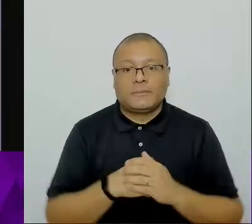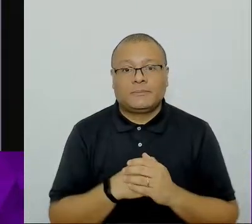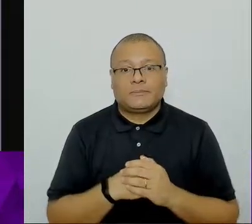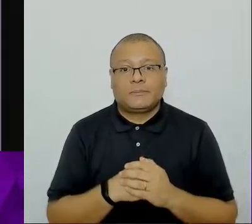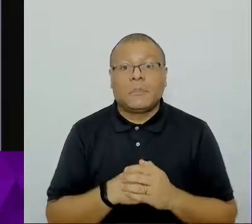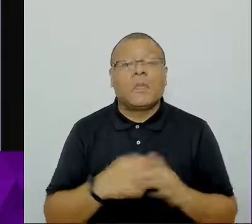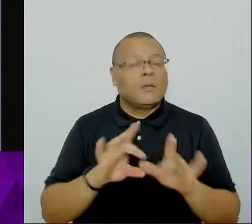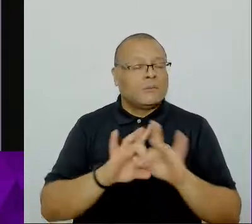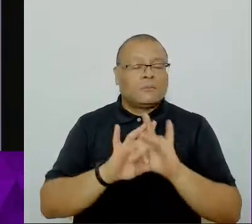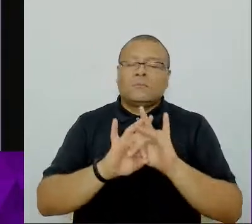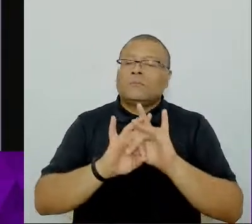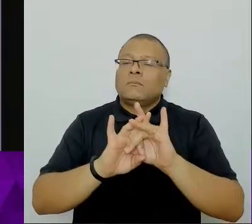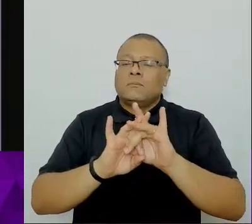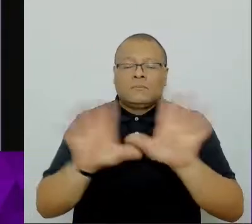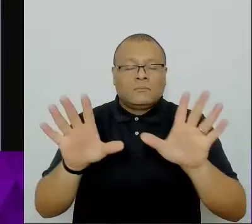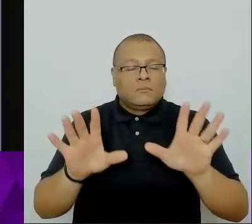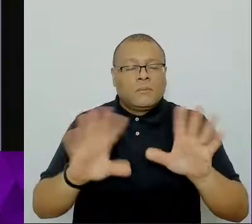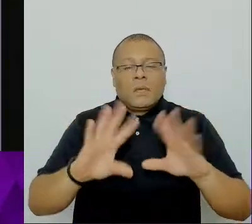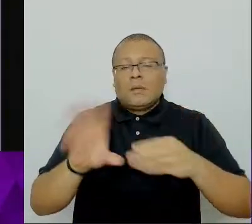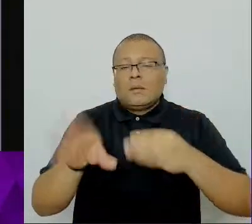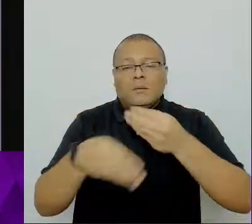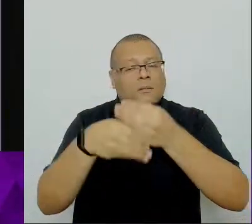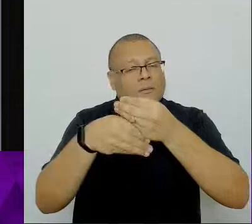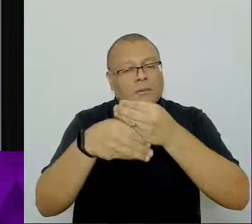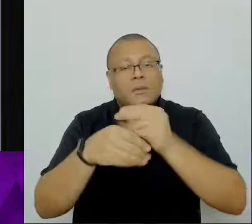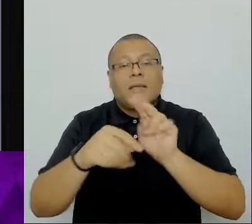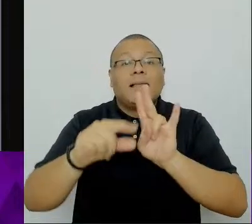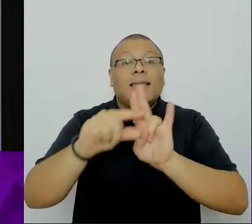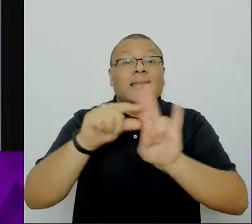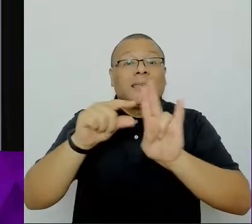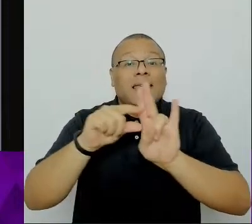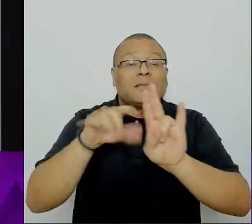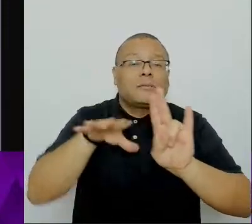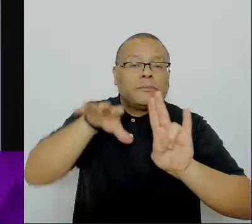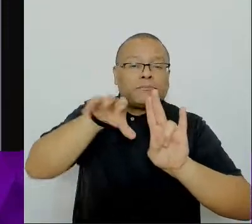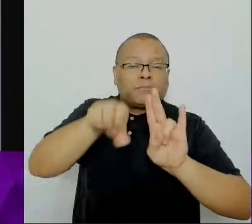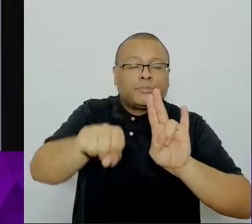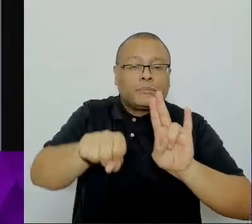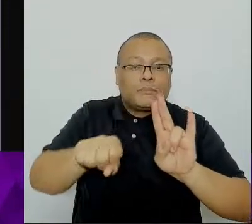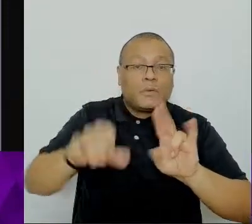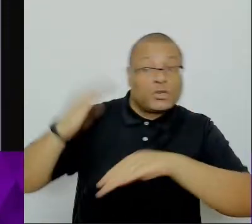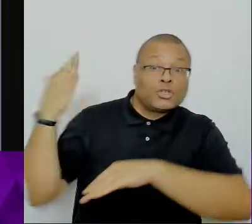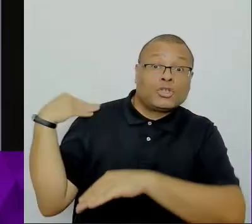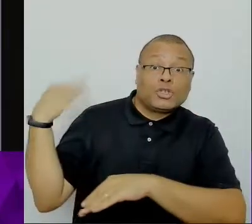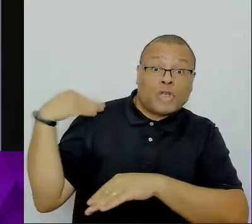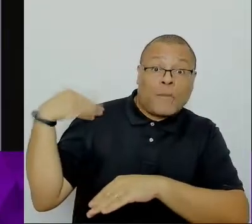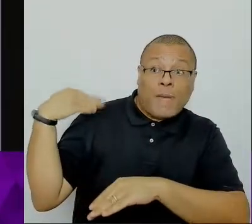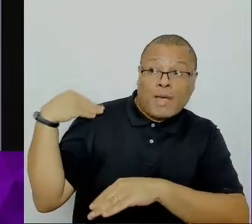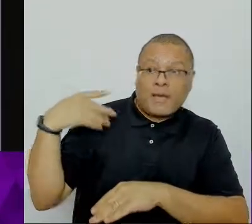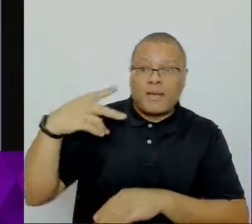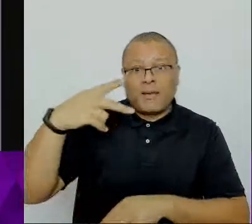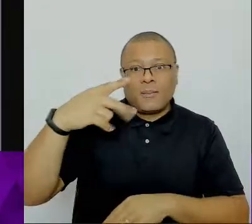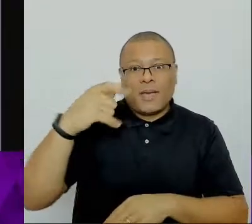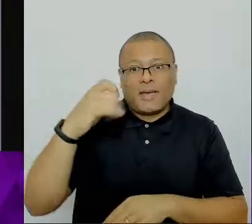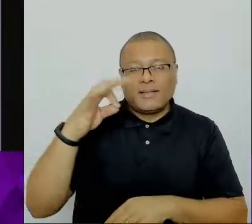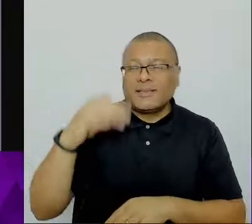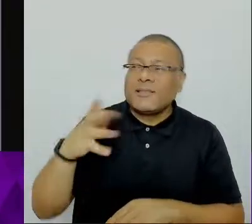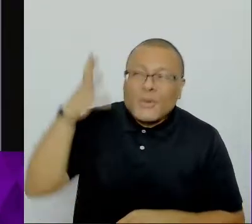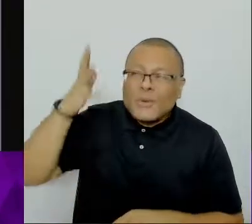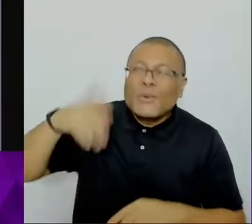coloco à disposição, se quiser me adicionar no LinkedIn, se quiser falar, Patrícia, tem uma dúvida lá na sua